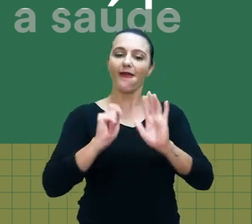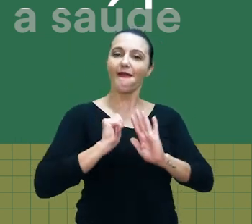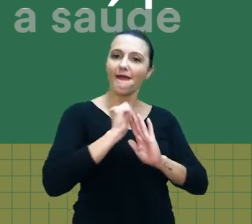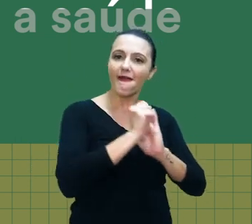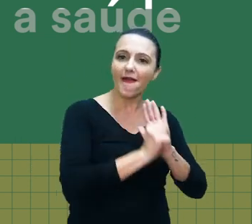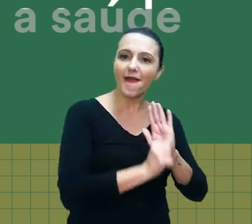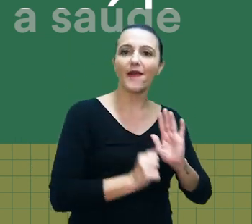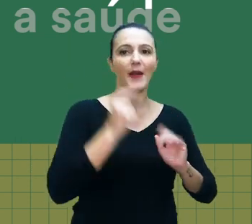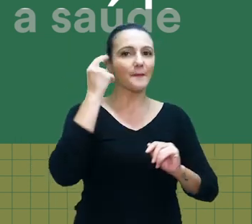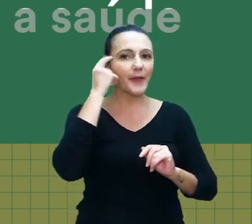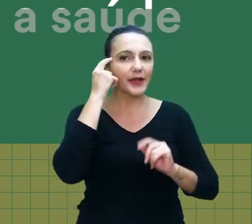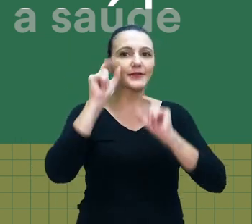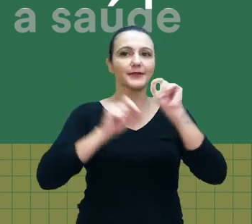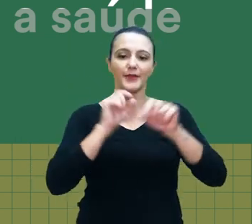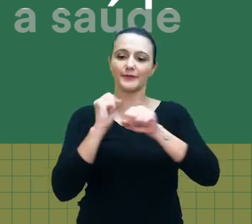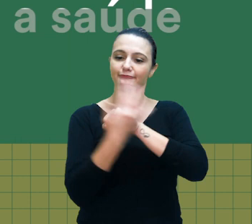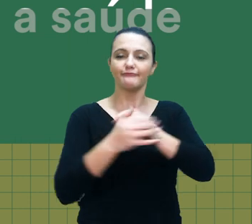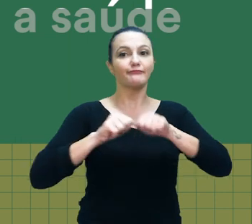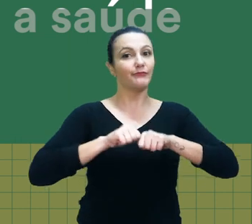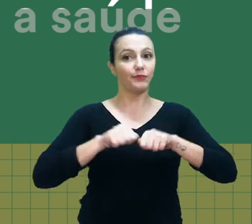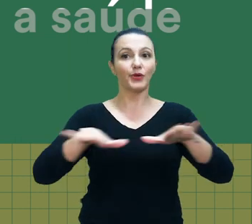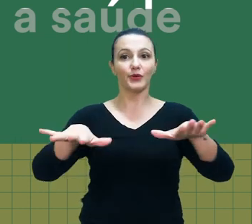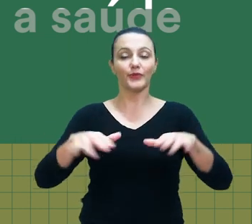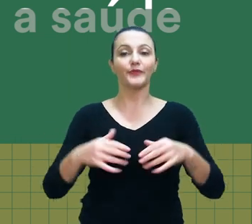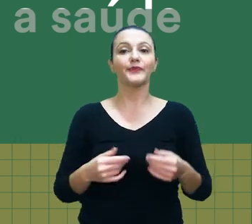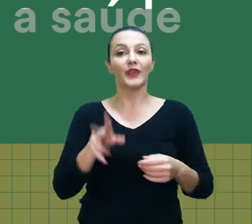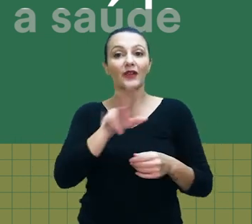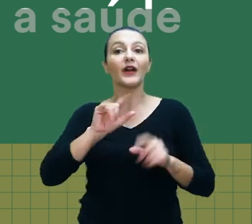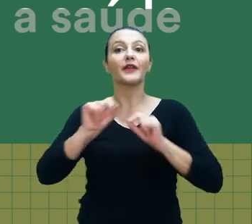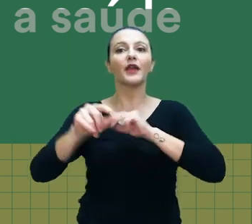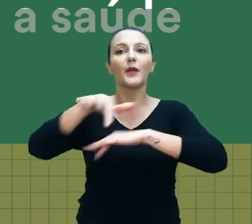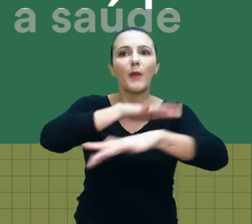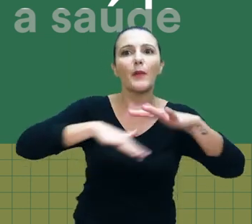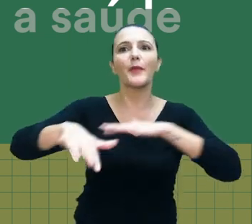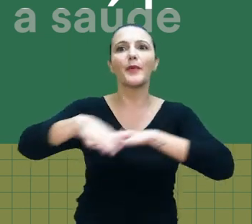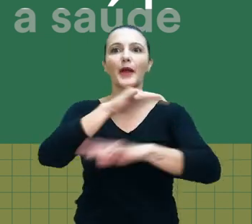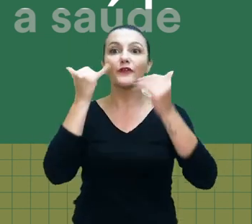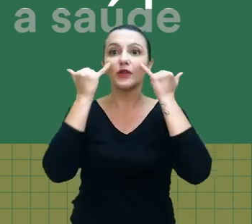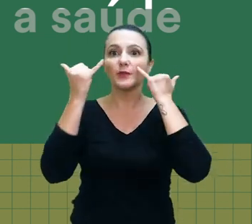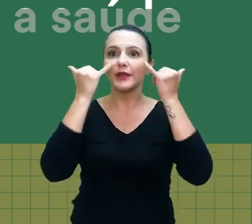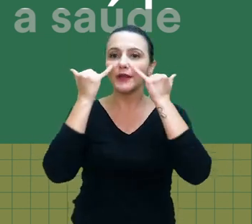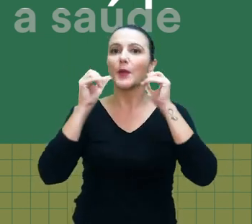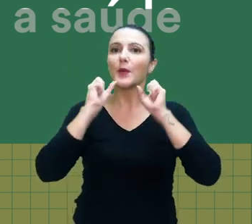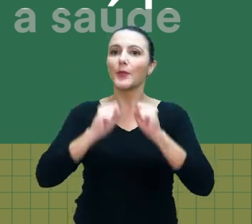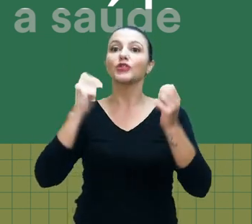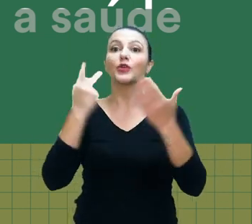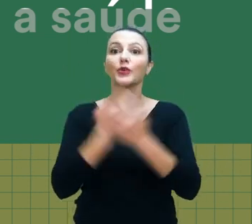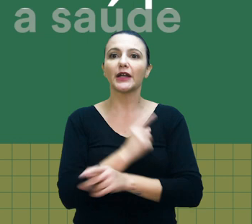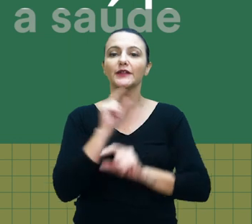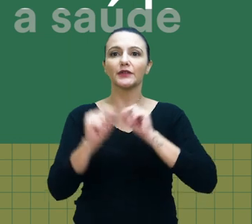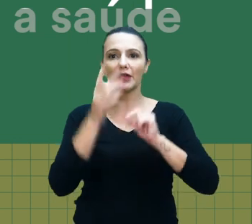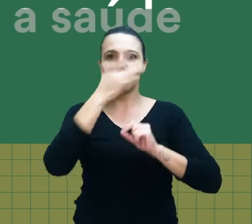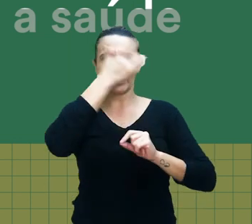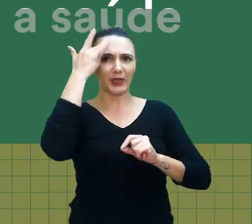news, né, pensando, por exemplo, na epidemia do novo coronavírus, que vão circular informações que às vezes podem levar o indivíduo a dizer, olha,